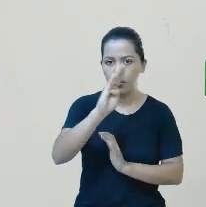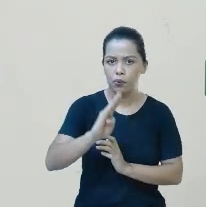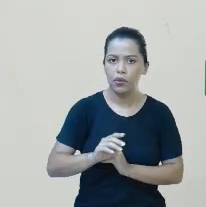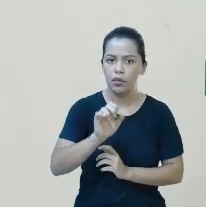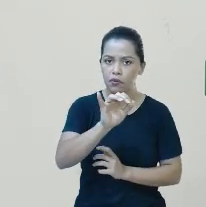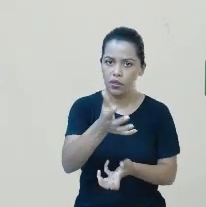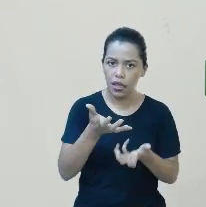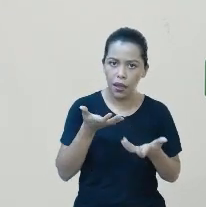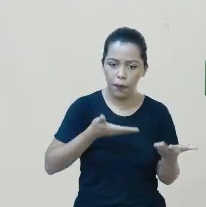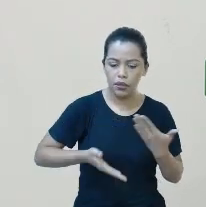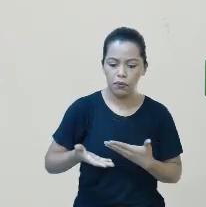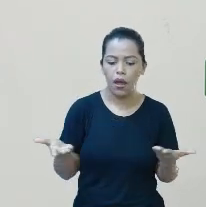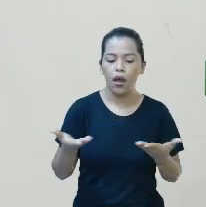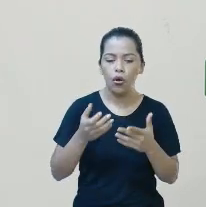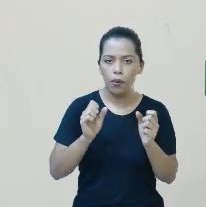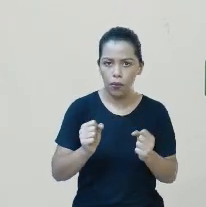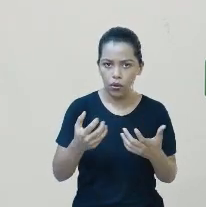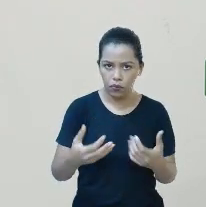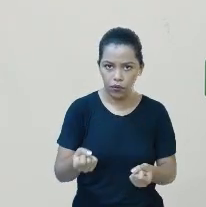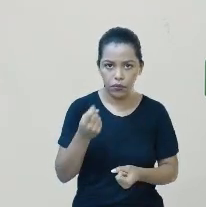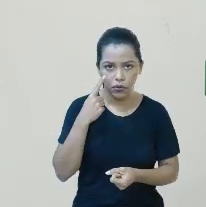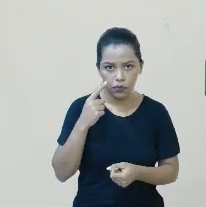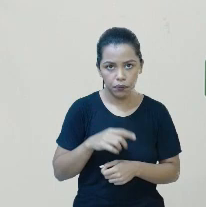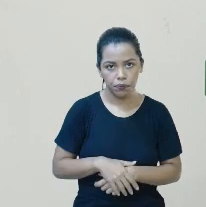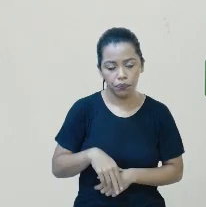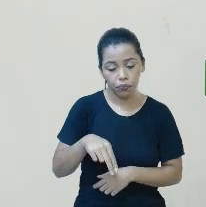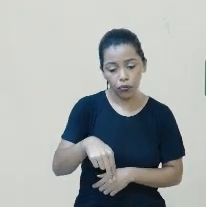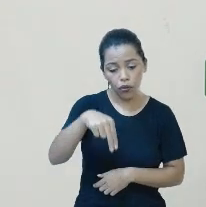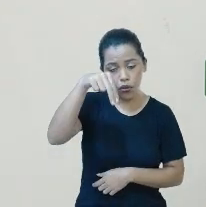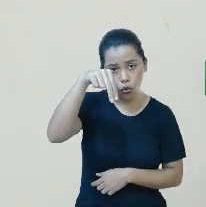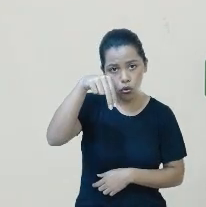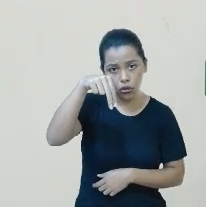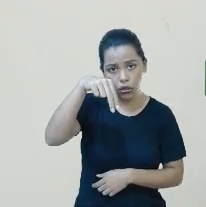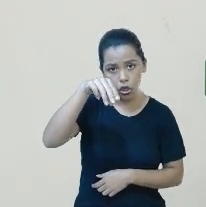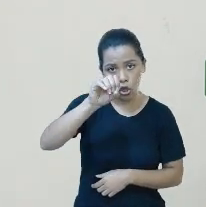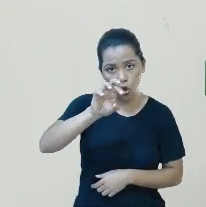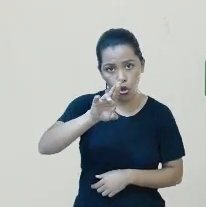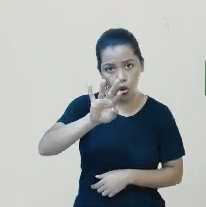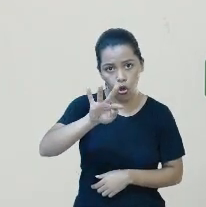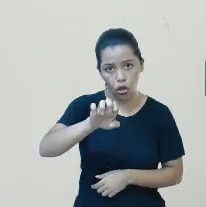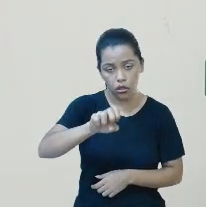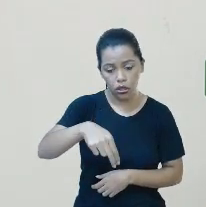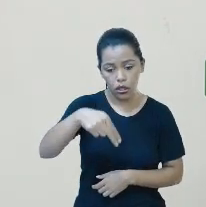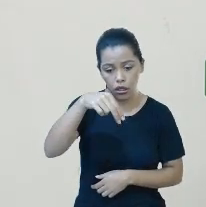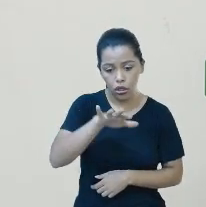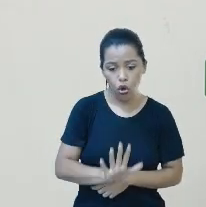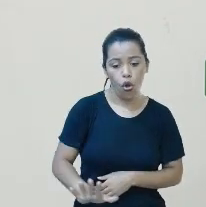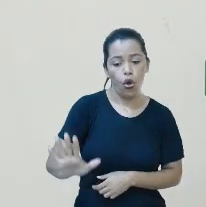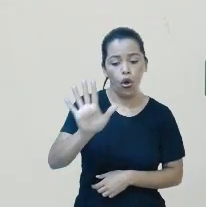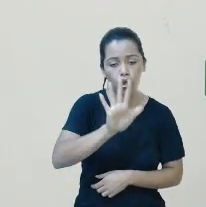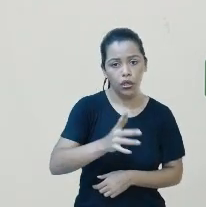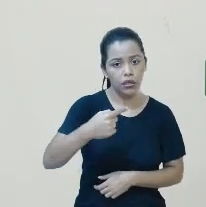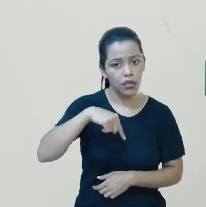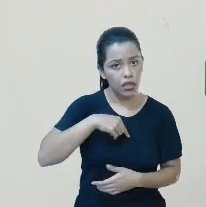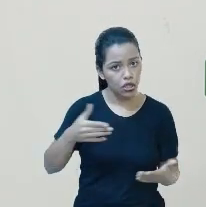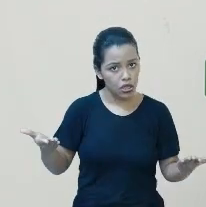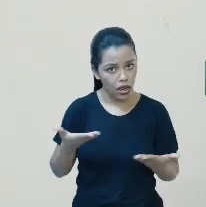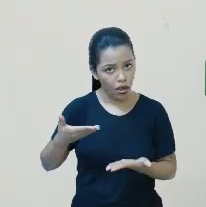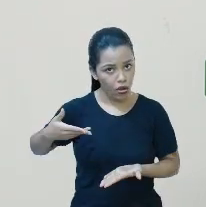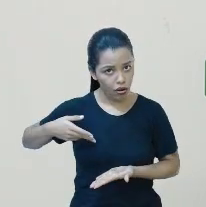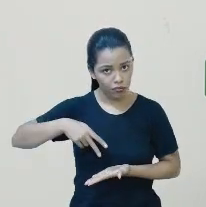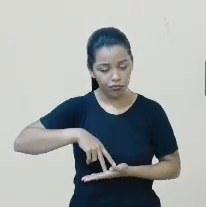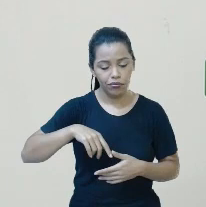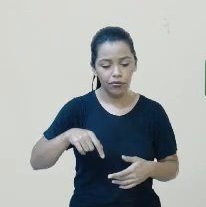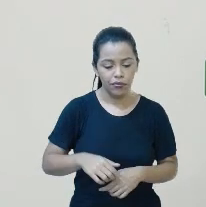vou falando aqui, tá certo? Vamos lá? A região norte, nordeste, que é onde nós estamos agora,